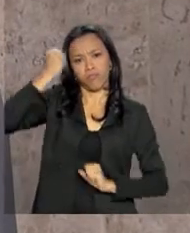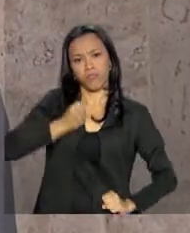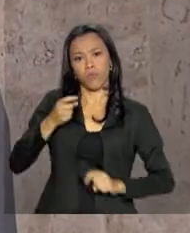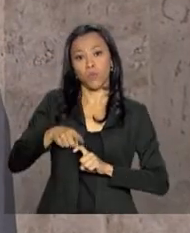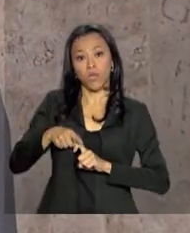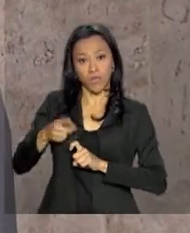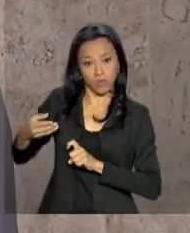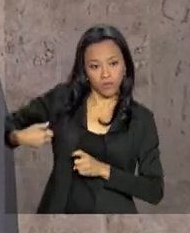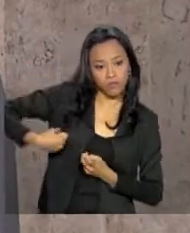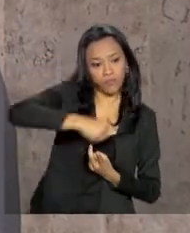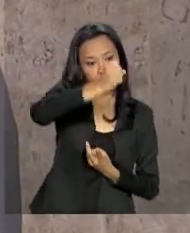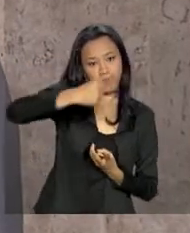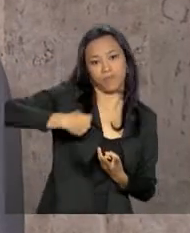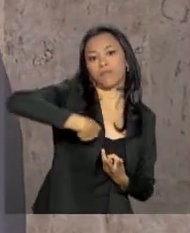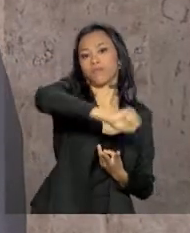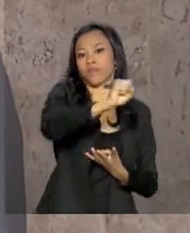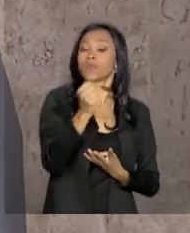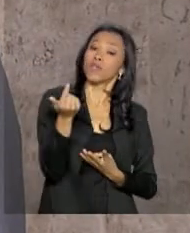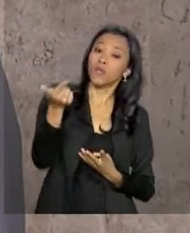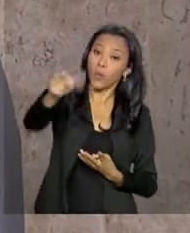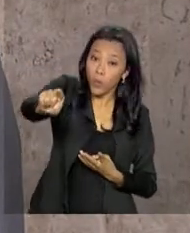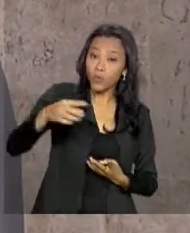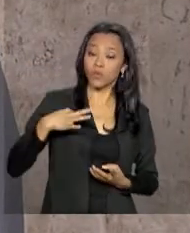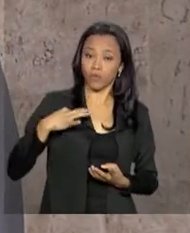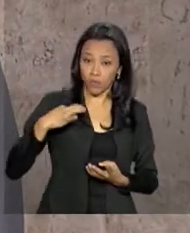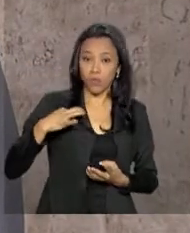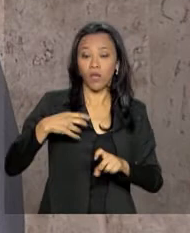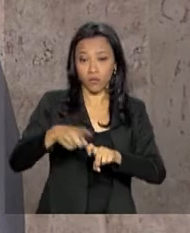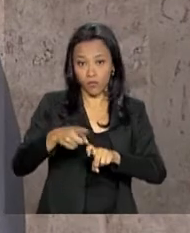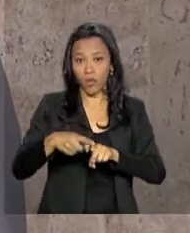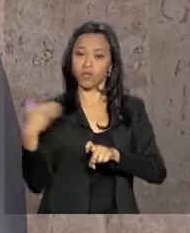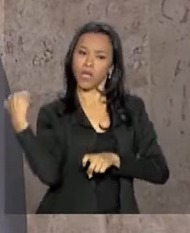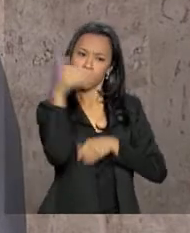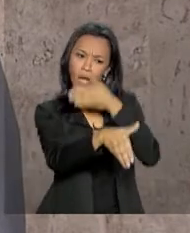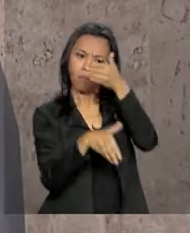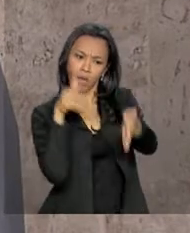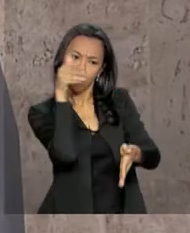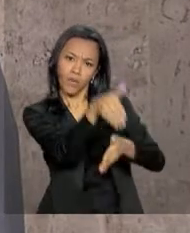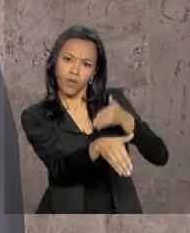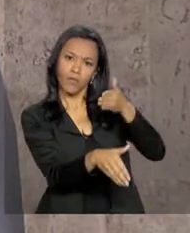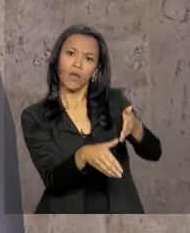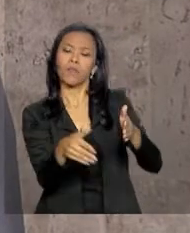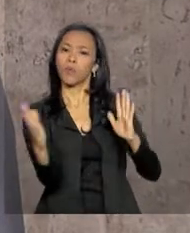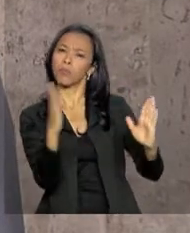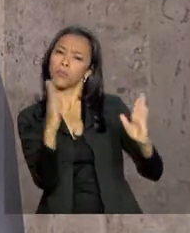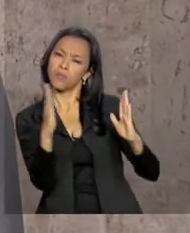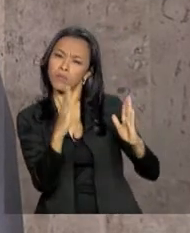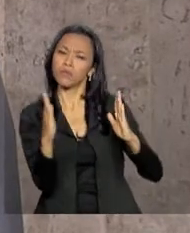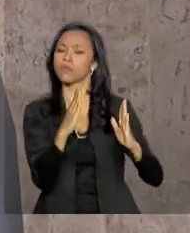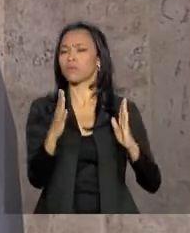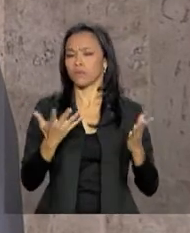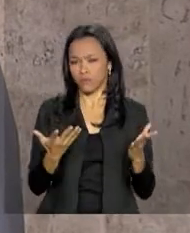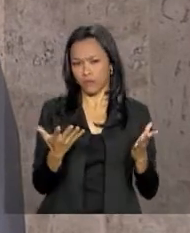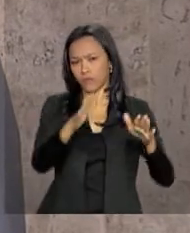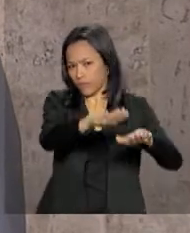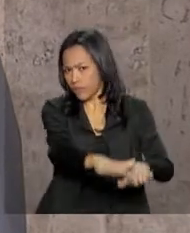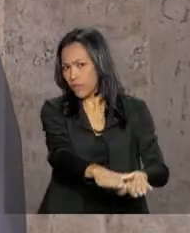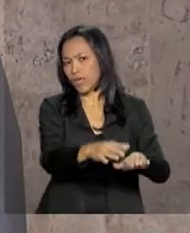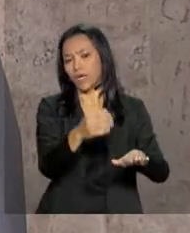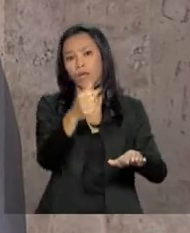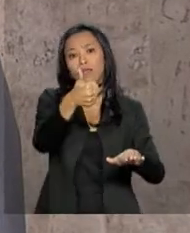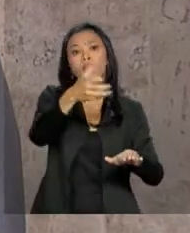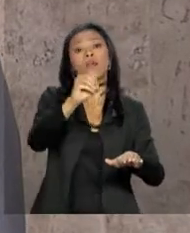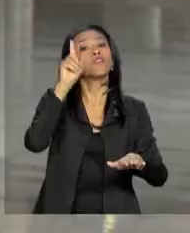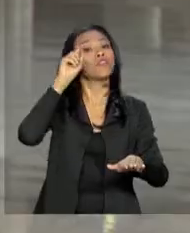e além de outros médicos voluntários que estão indo para lá para uma temporada de de aproximadamente